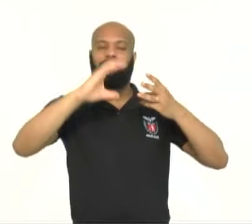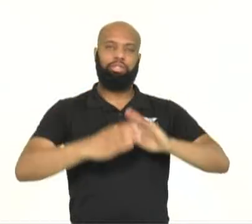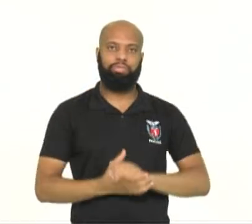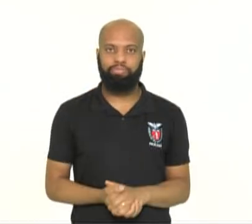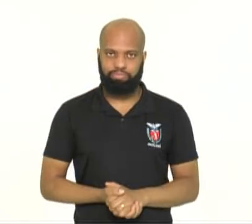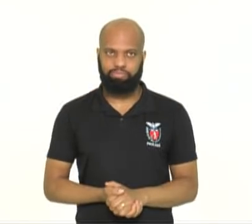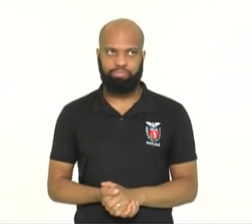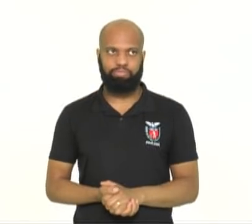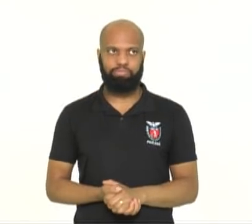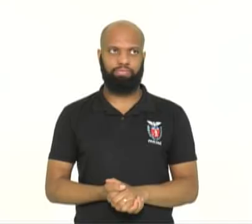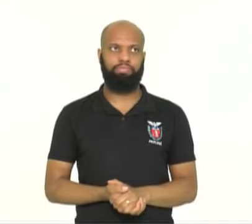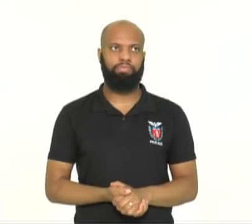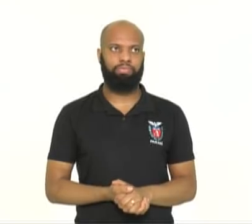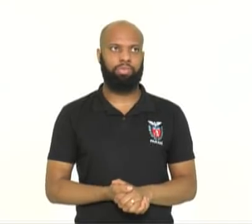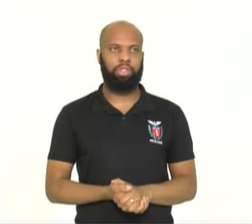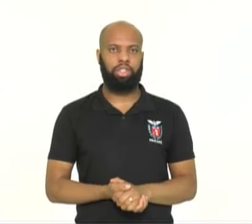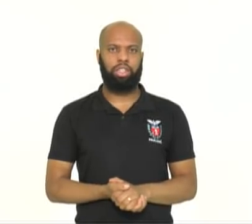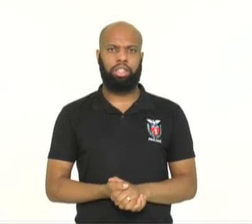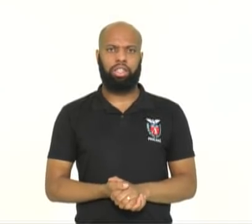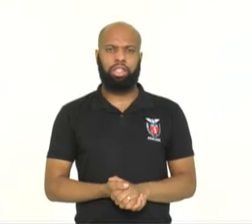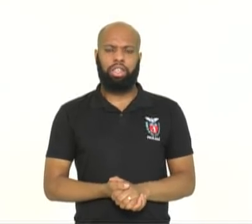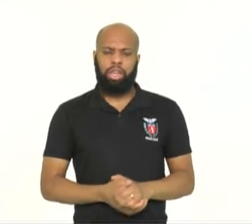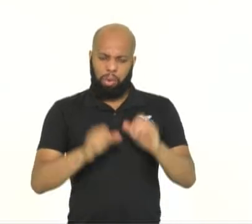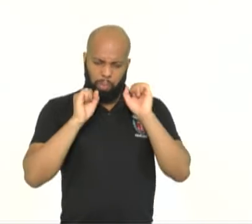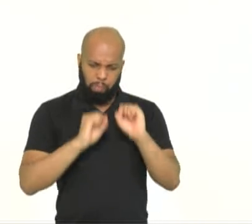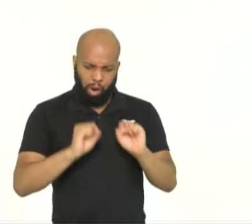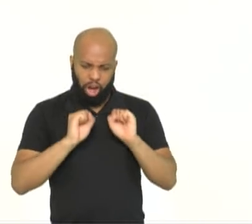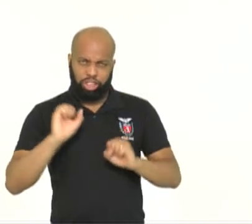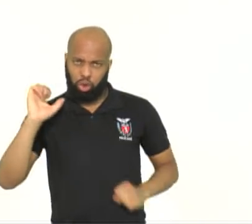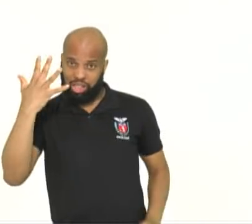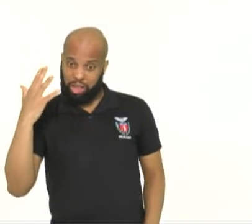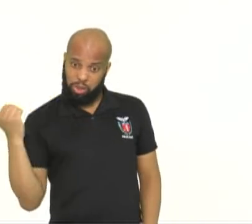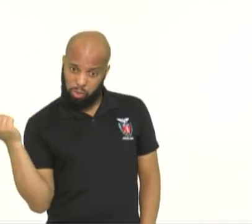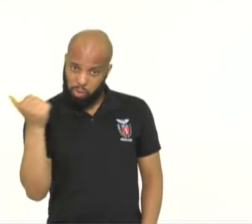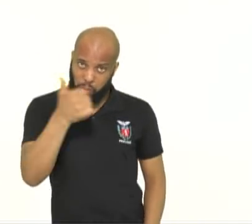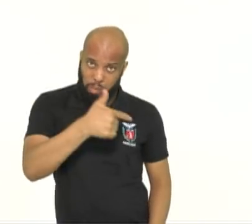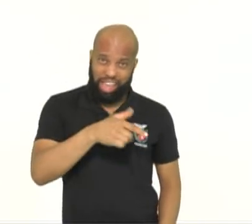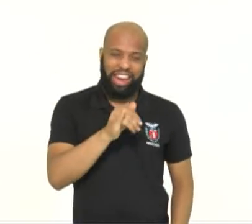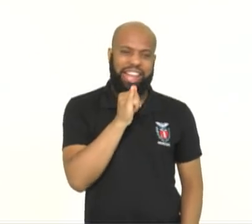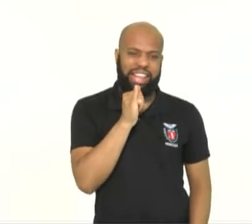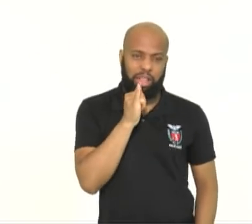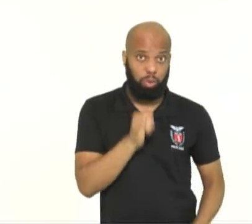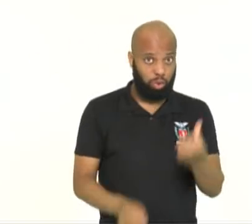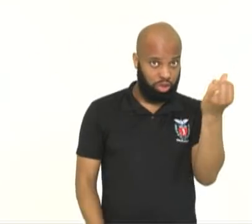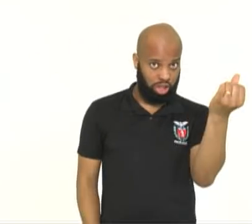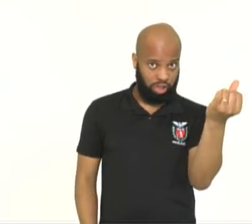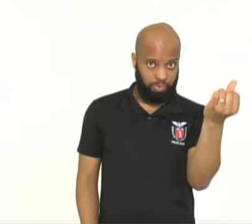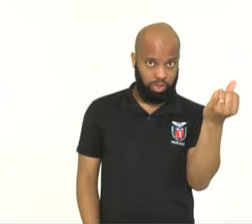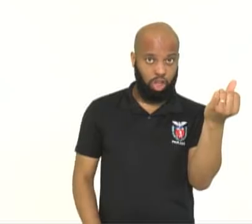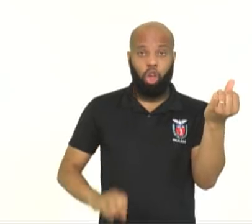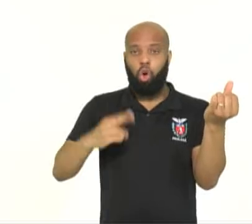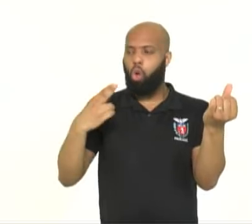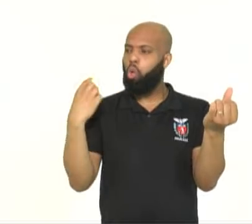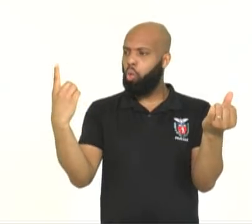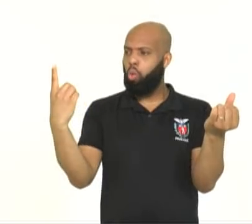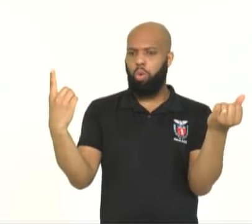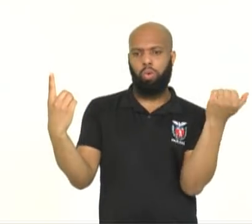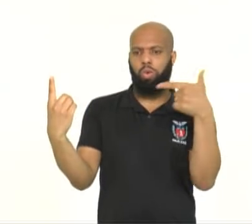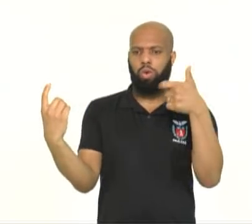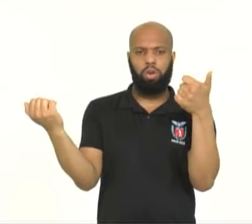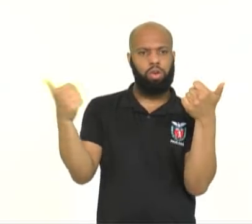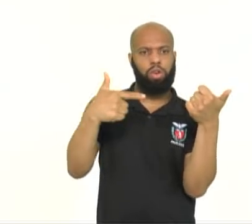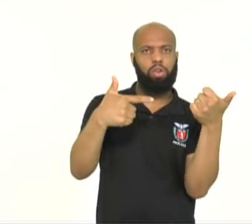letra C. É mais provável que ocorra a face com o número 6 ou a face com o número